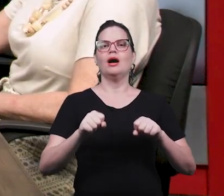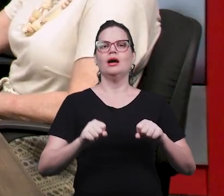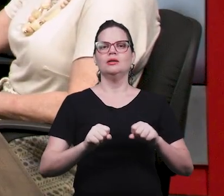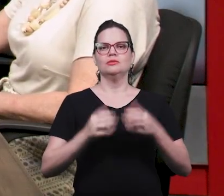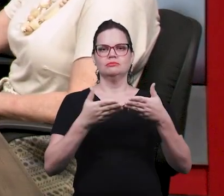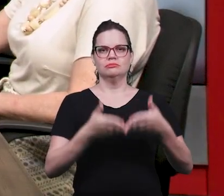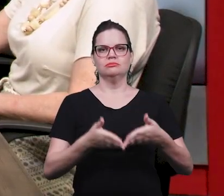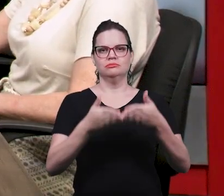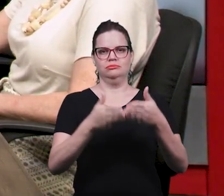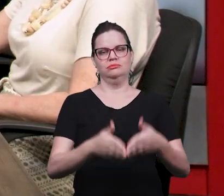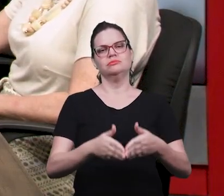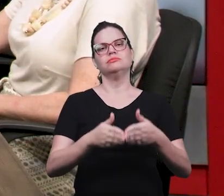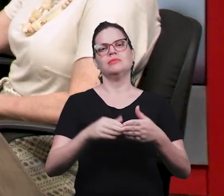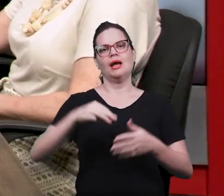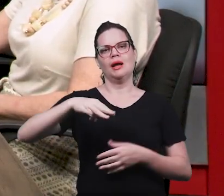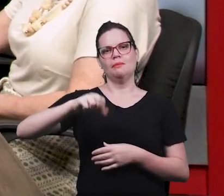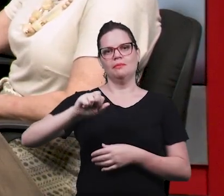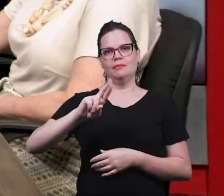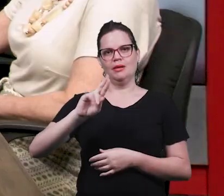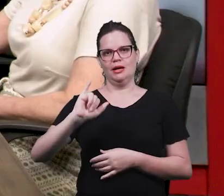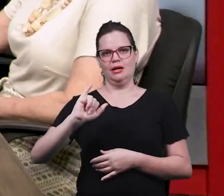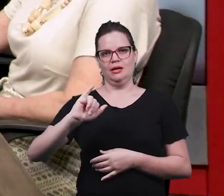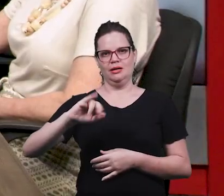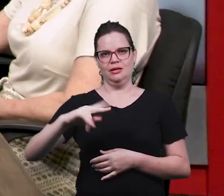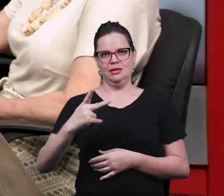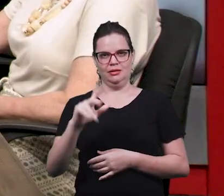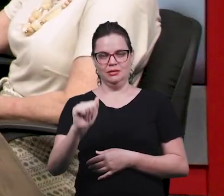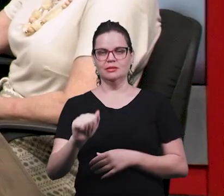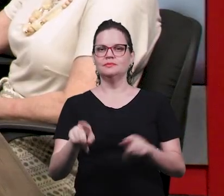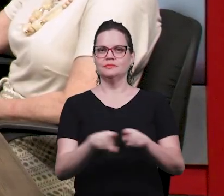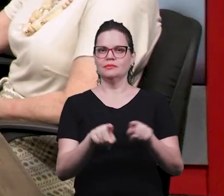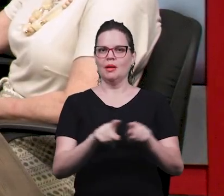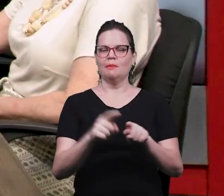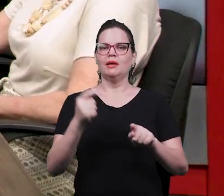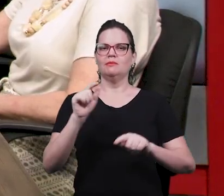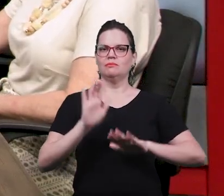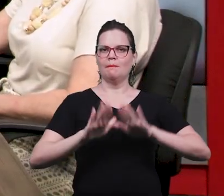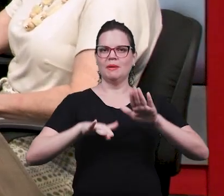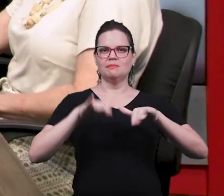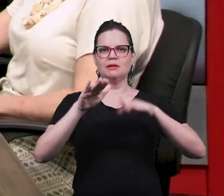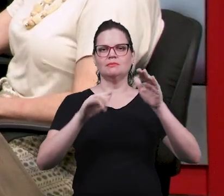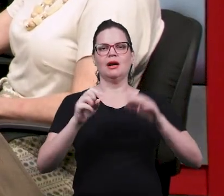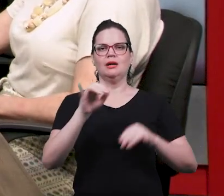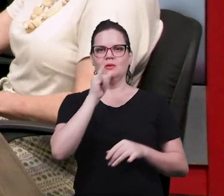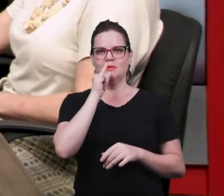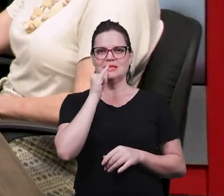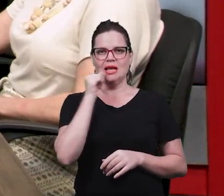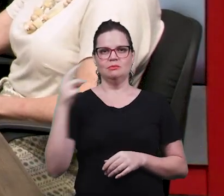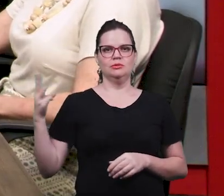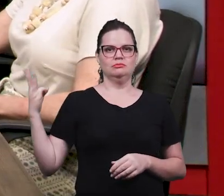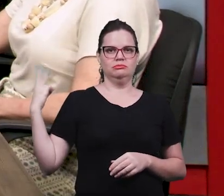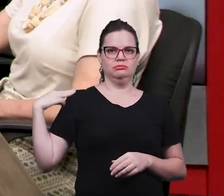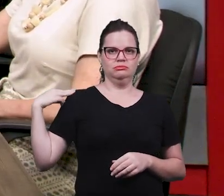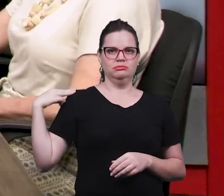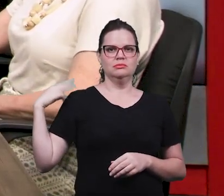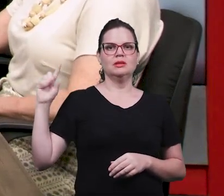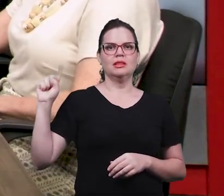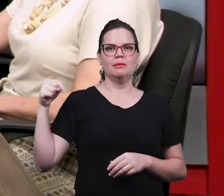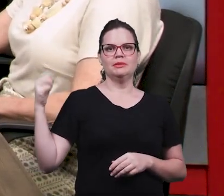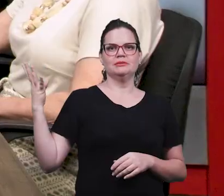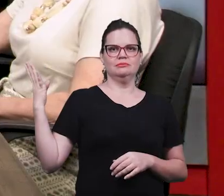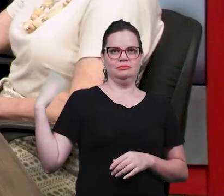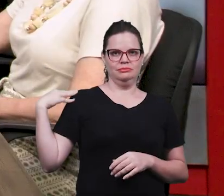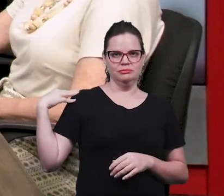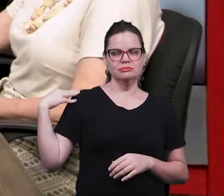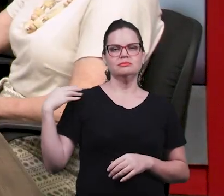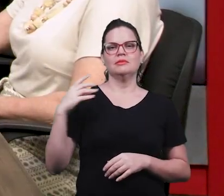na Marinha, na academia, fiz carreira militar de tenente a coronel, na Marinha de tenente a